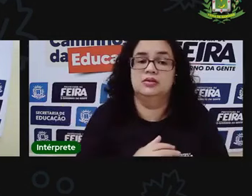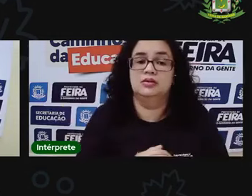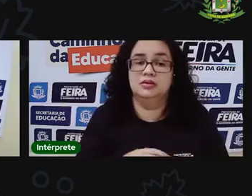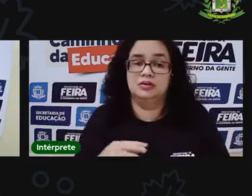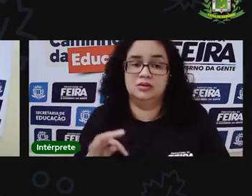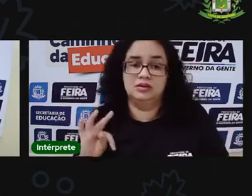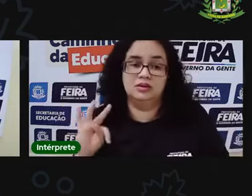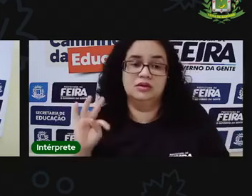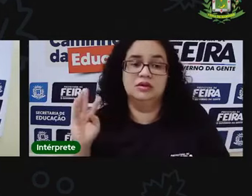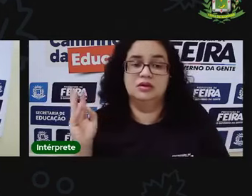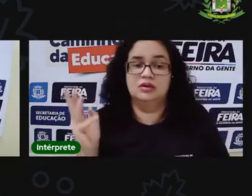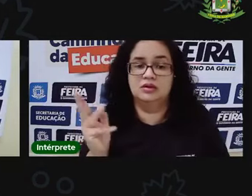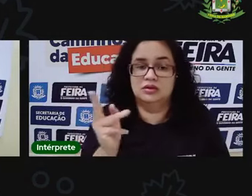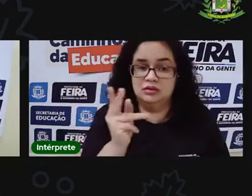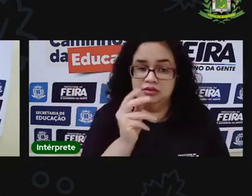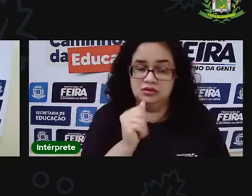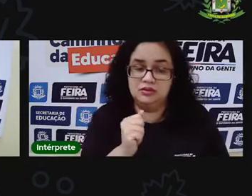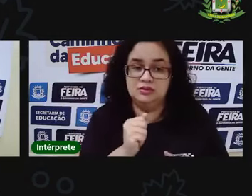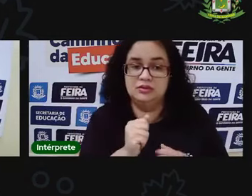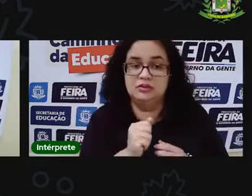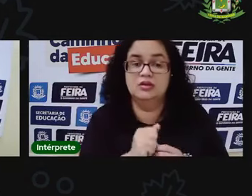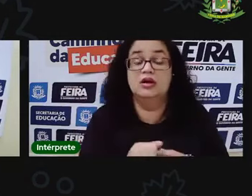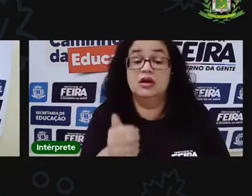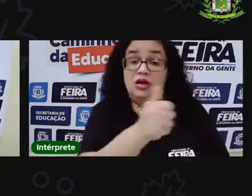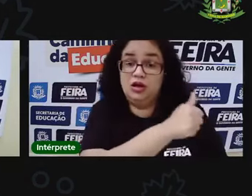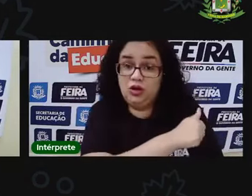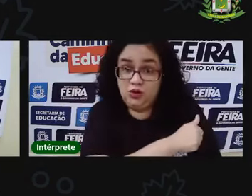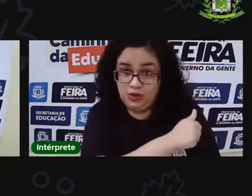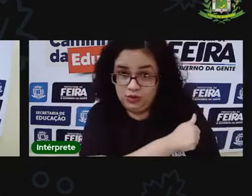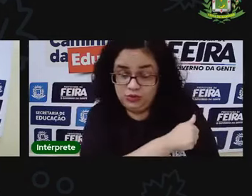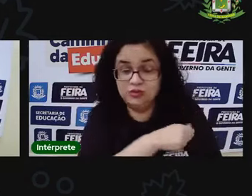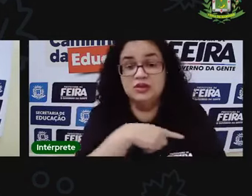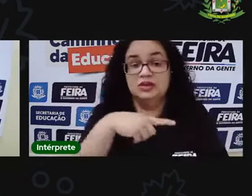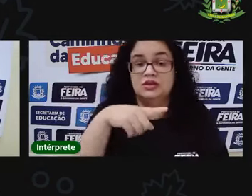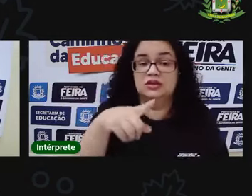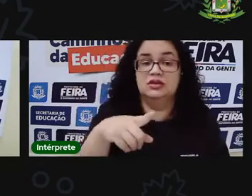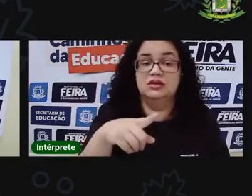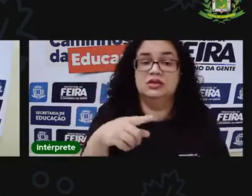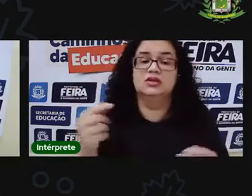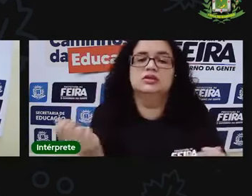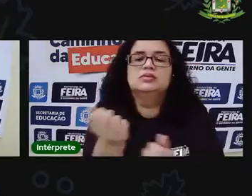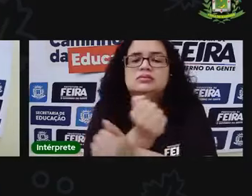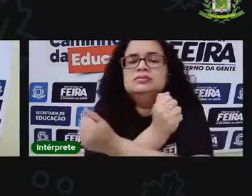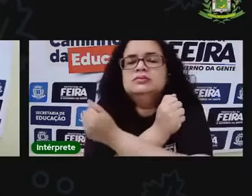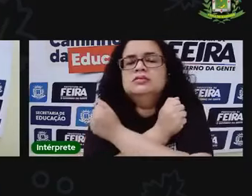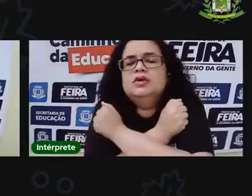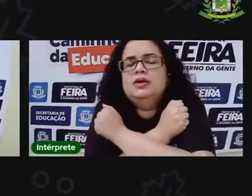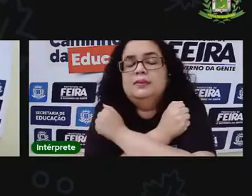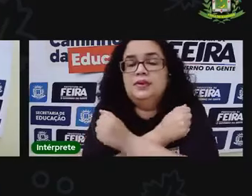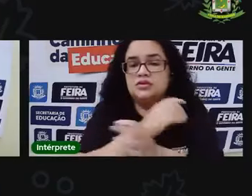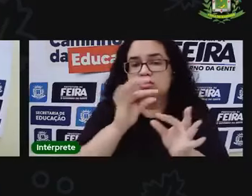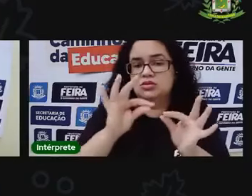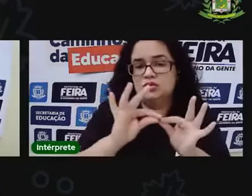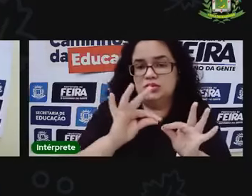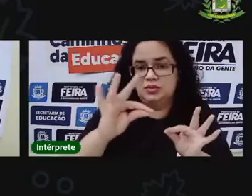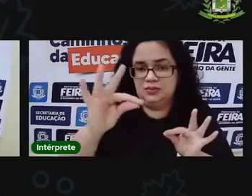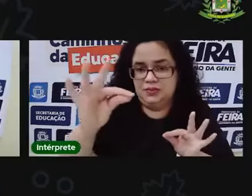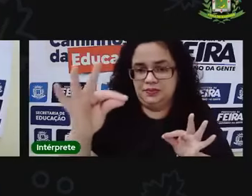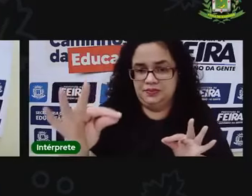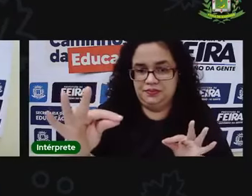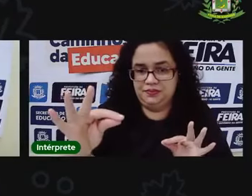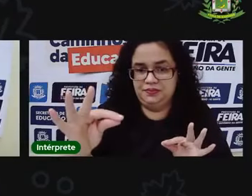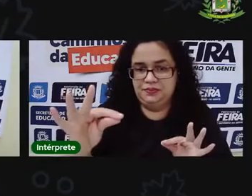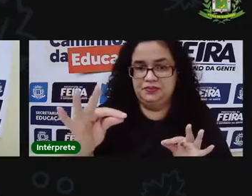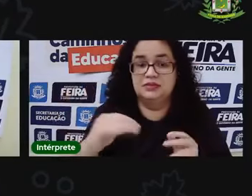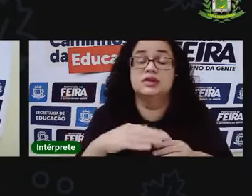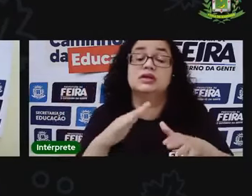Então, eu quero te dar uma dica com certeza, que é o estudante que vai aparecer aí na psicologia do abraço à distância. Tá? É um tipo de